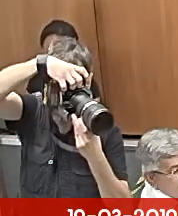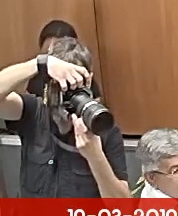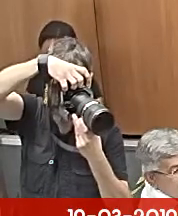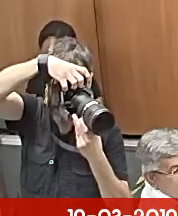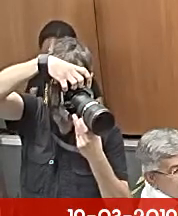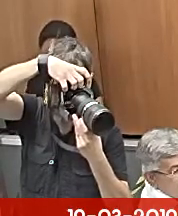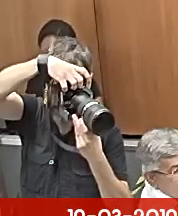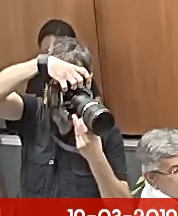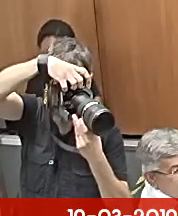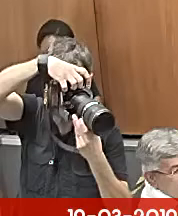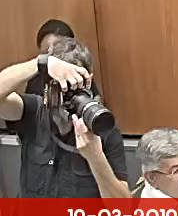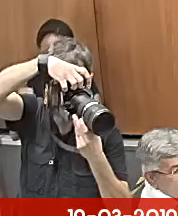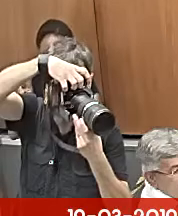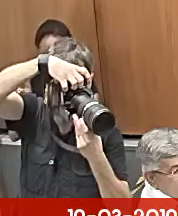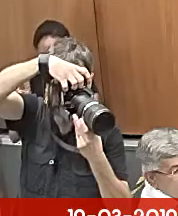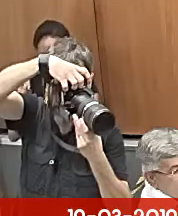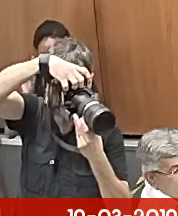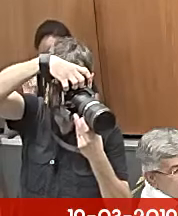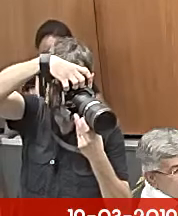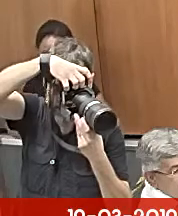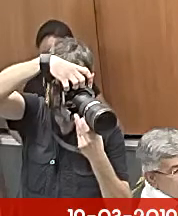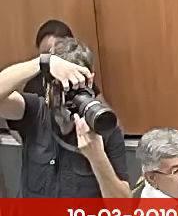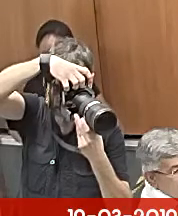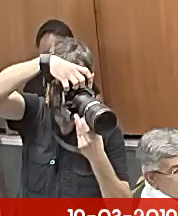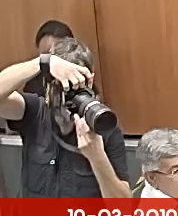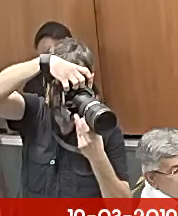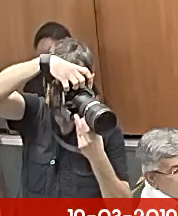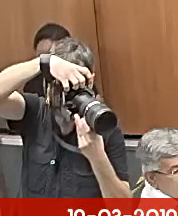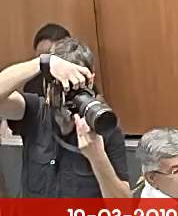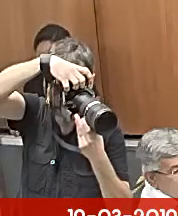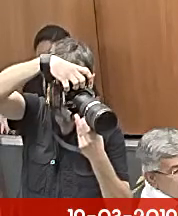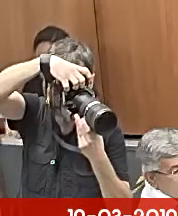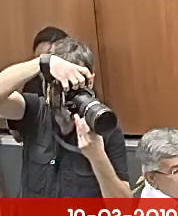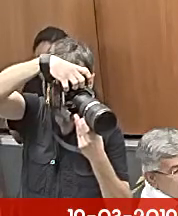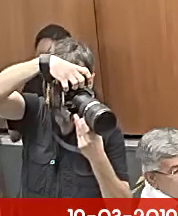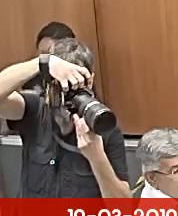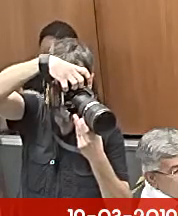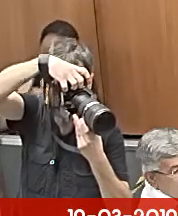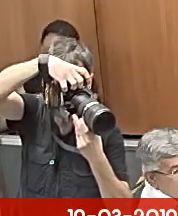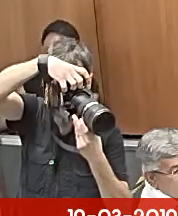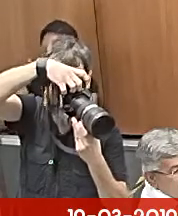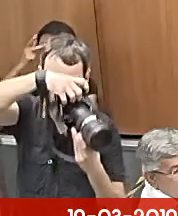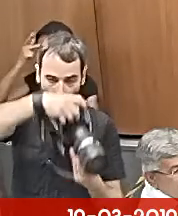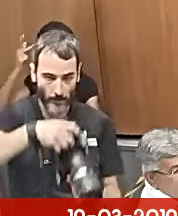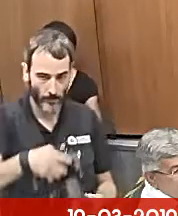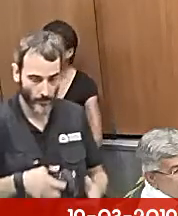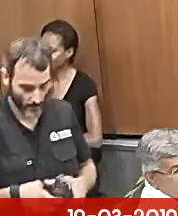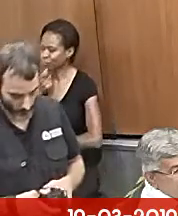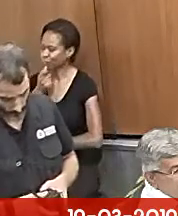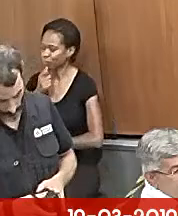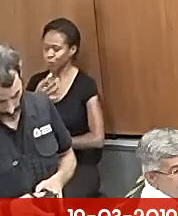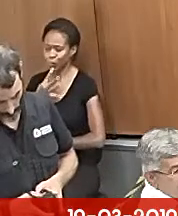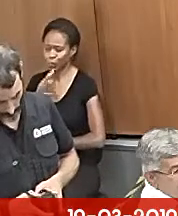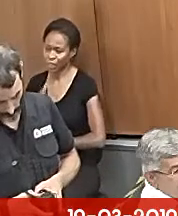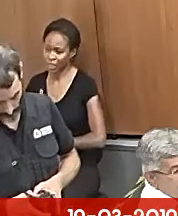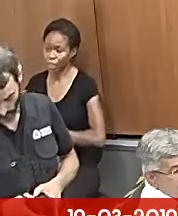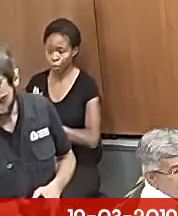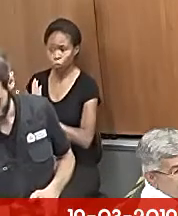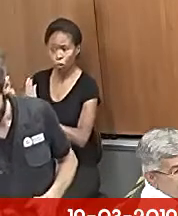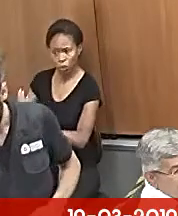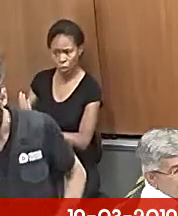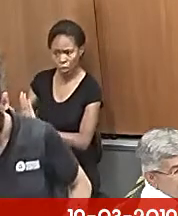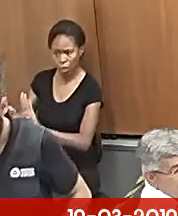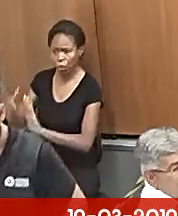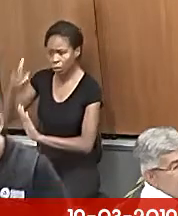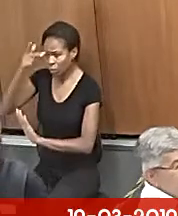esporte aos deficientes que não conhece e tirar da invisibilidade os deficientes que estão em casa que não sabe que